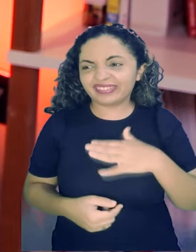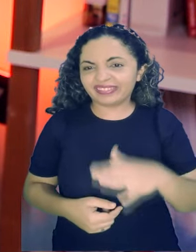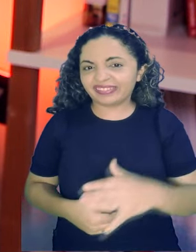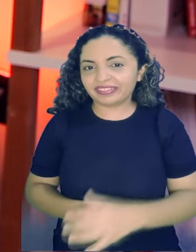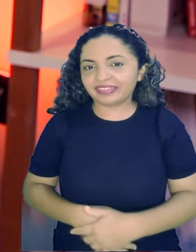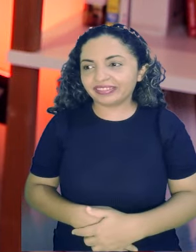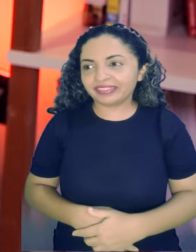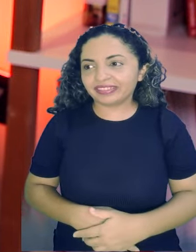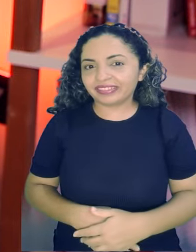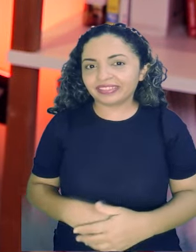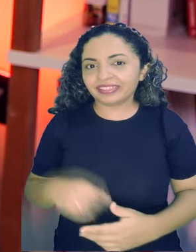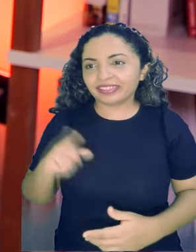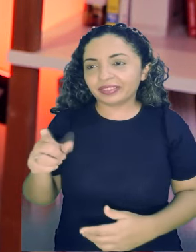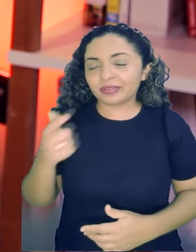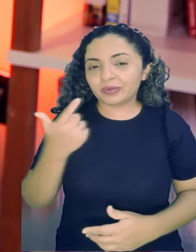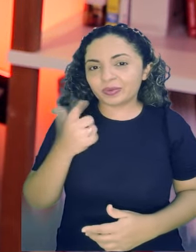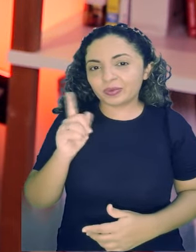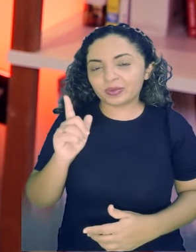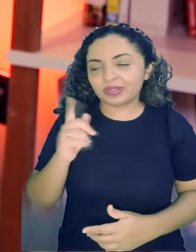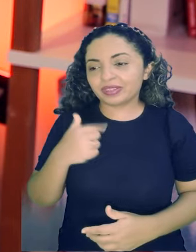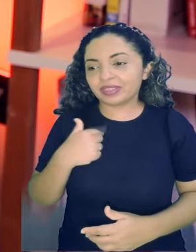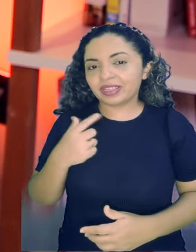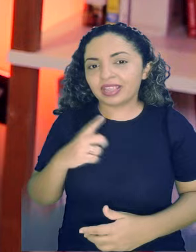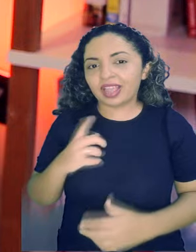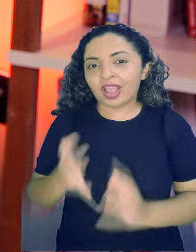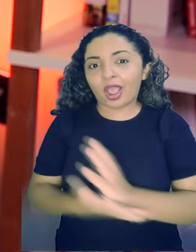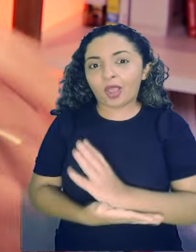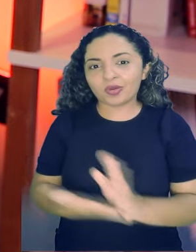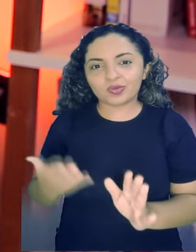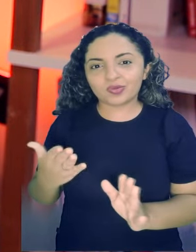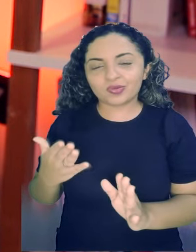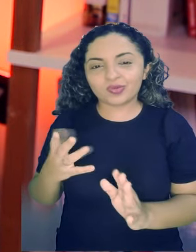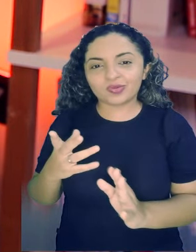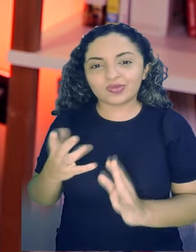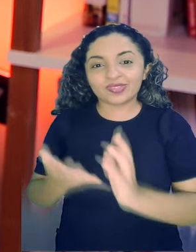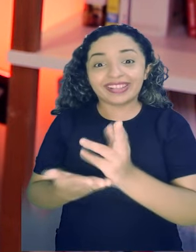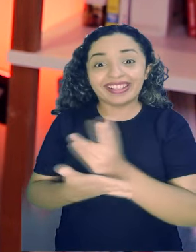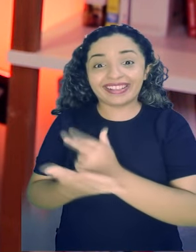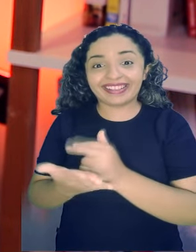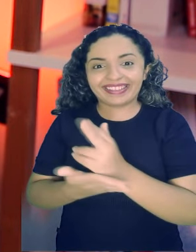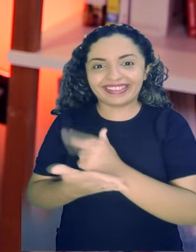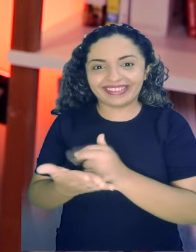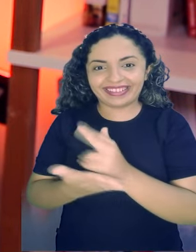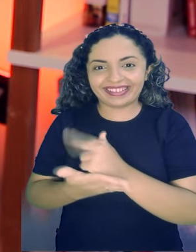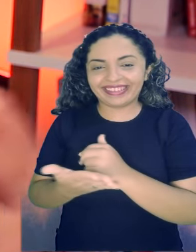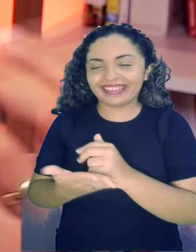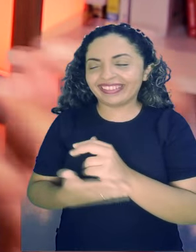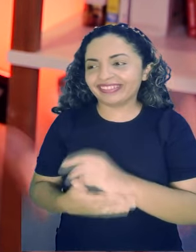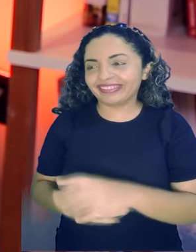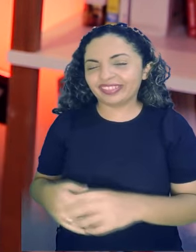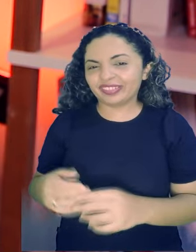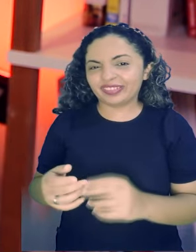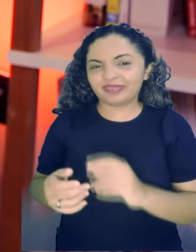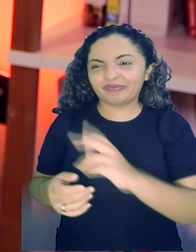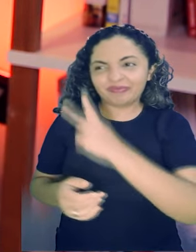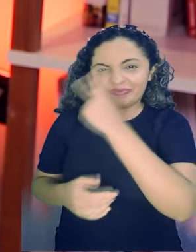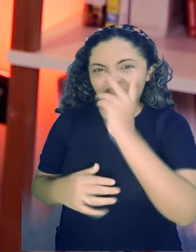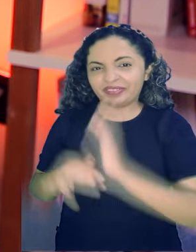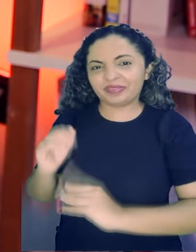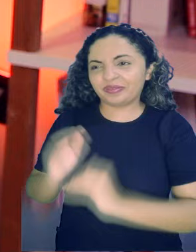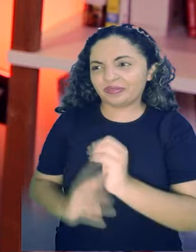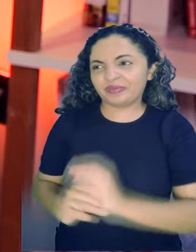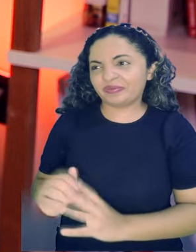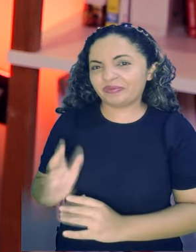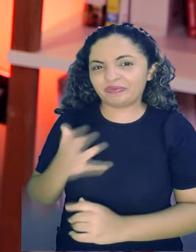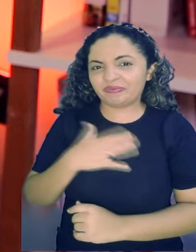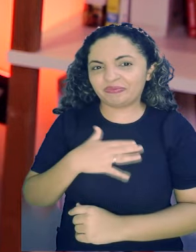gosta do Moebius, por exemplo, ele não gosta do Alan Moore, ele não gosta dos grandes clássicos, ele não gosta do Maus, do